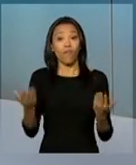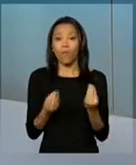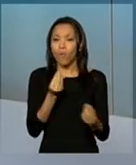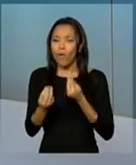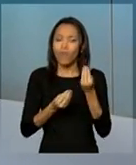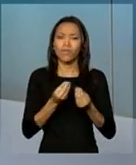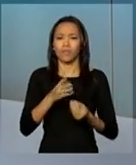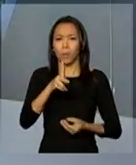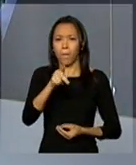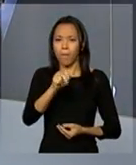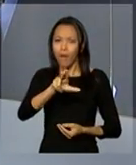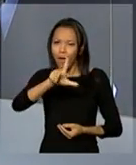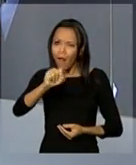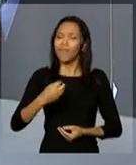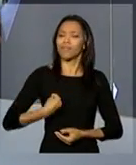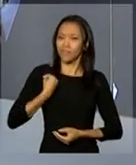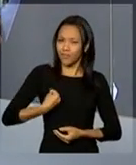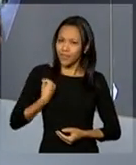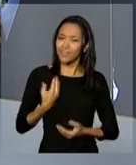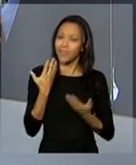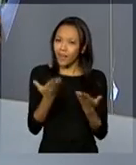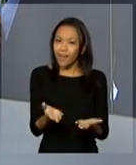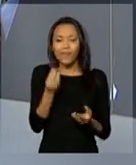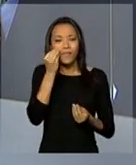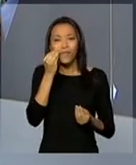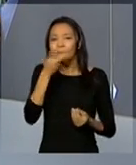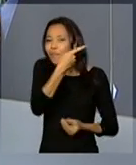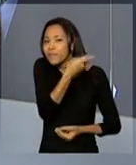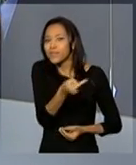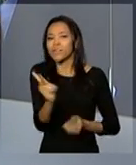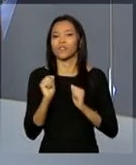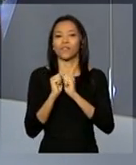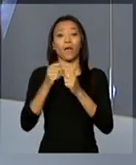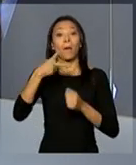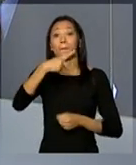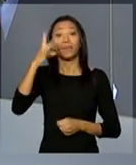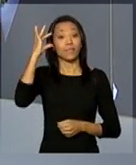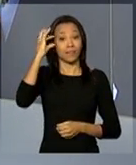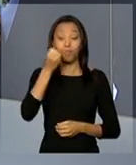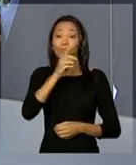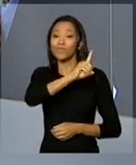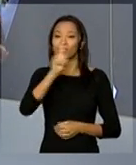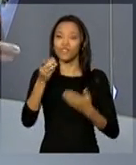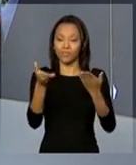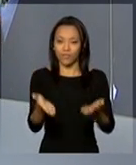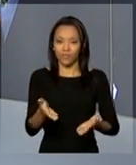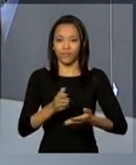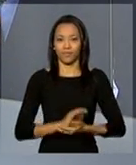repórter Paulo La Salve, que está lá no estádio para acompanhar a visita da presidenta. Bom dia, Paulo.